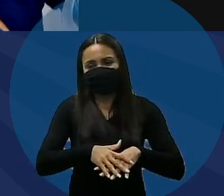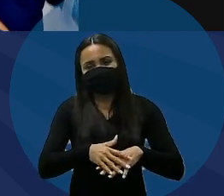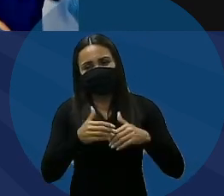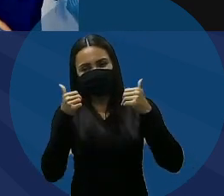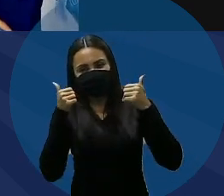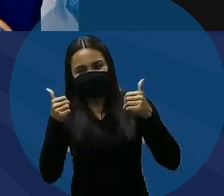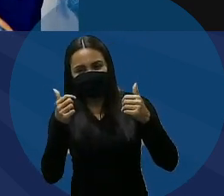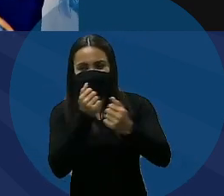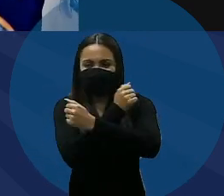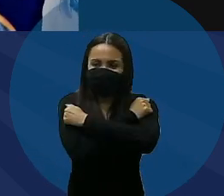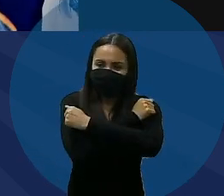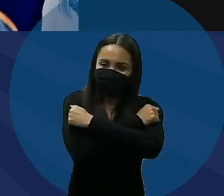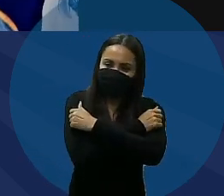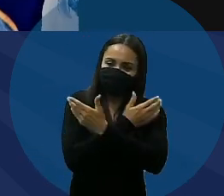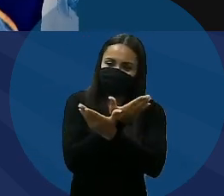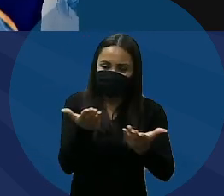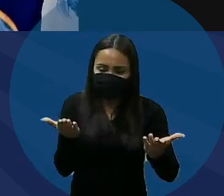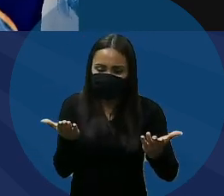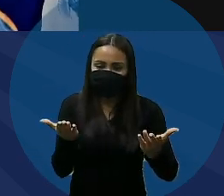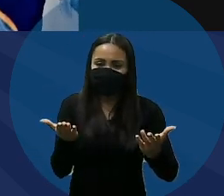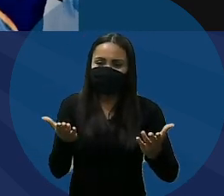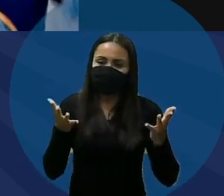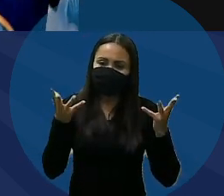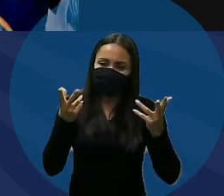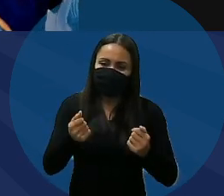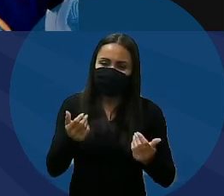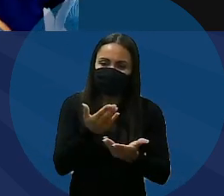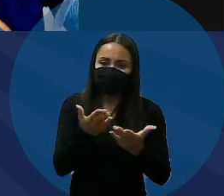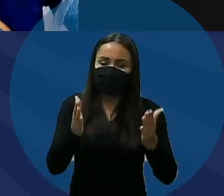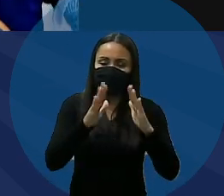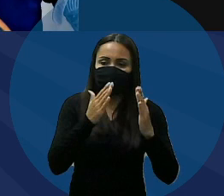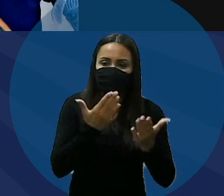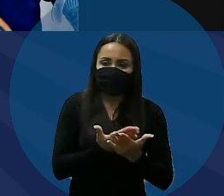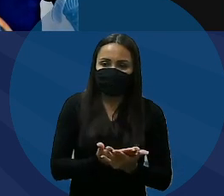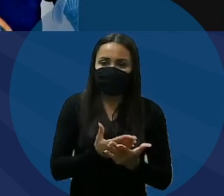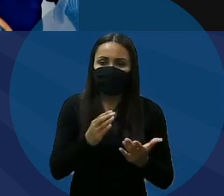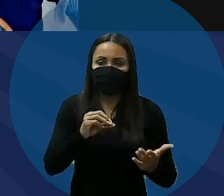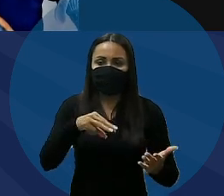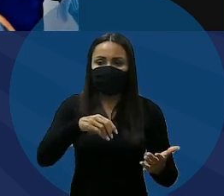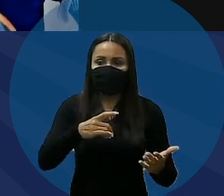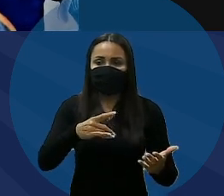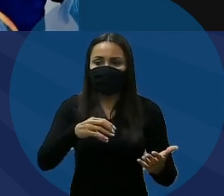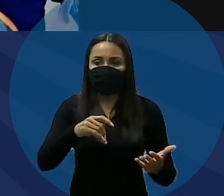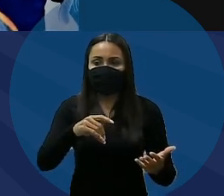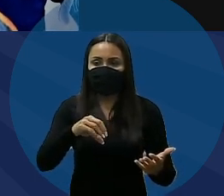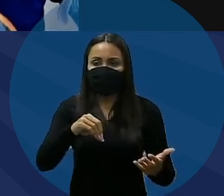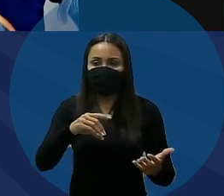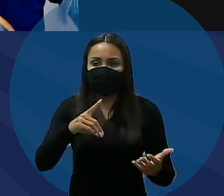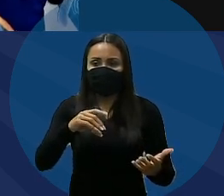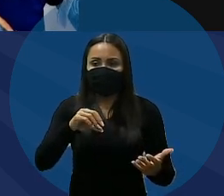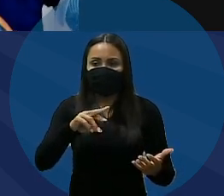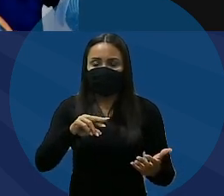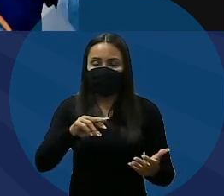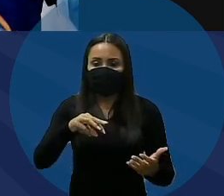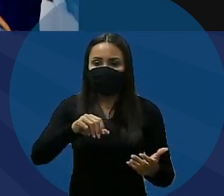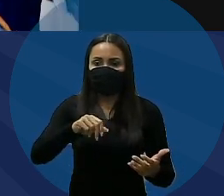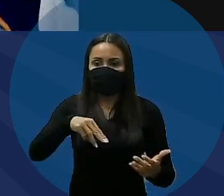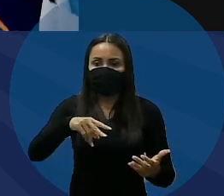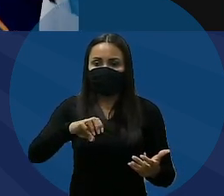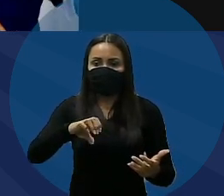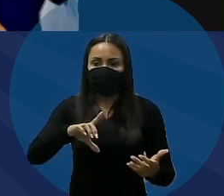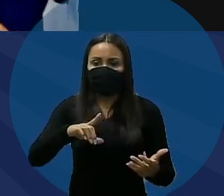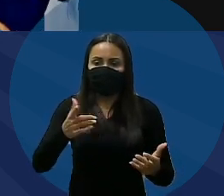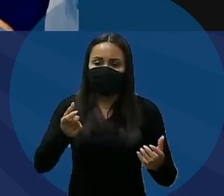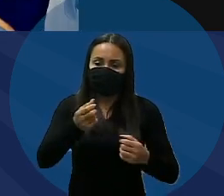Abraço aos estudantes também aí de toda a escola, da EREM Comendador Manuel Caetano. Transmita,